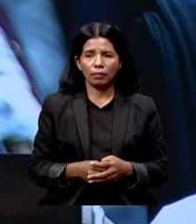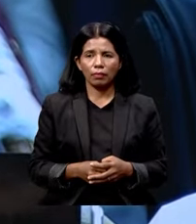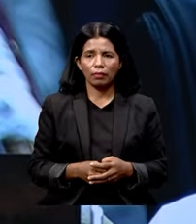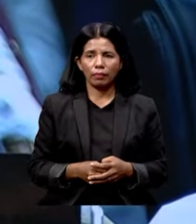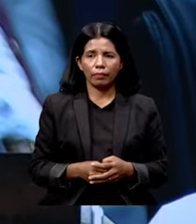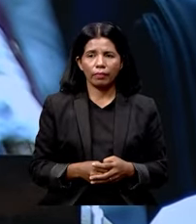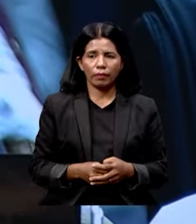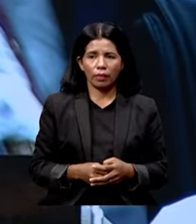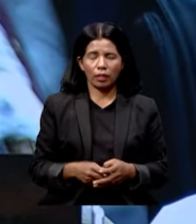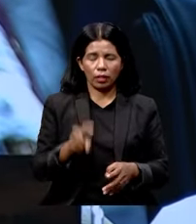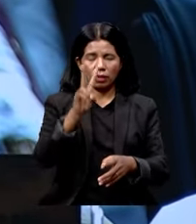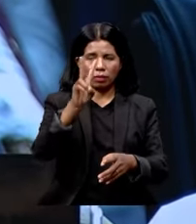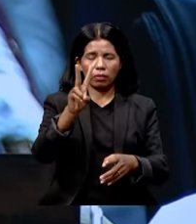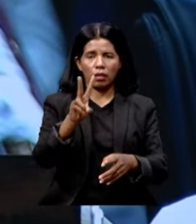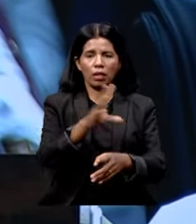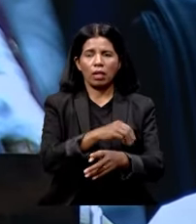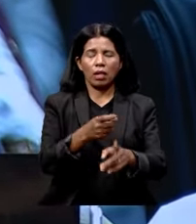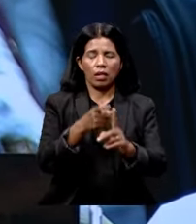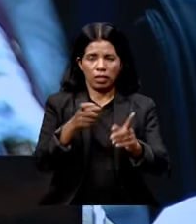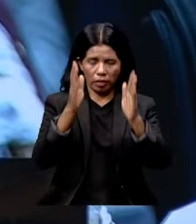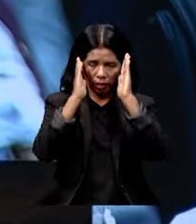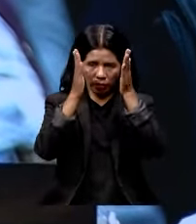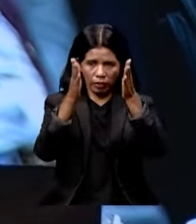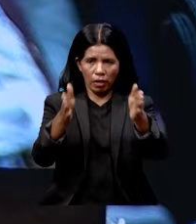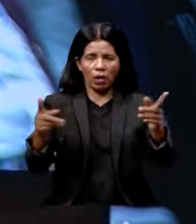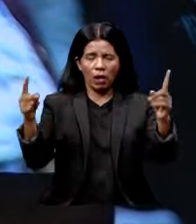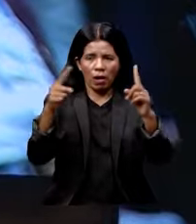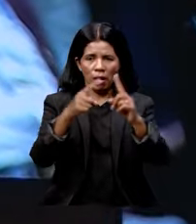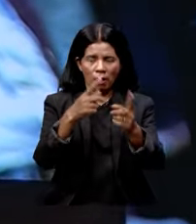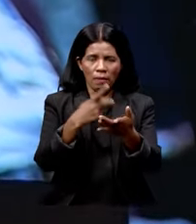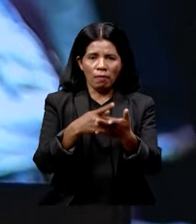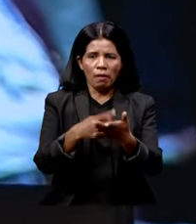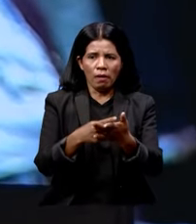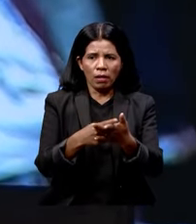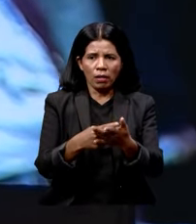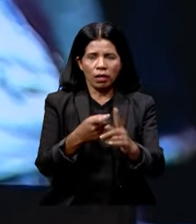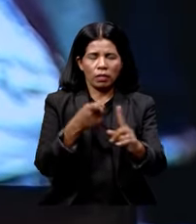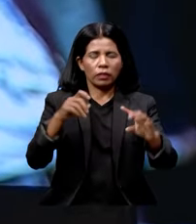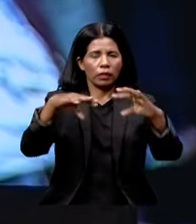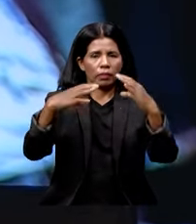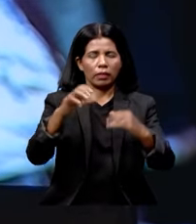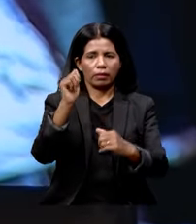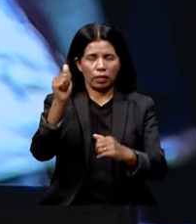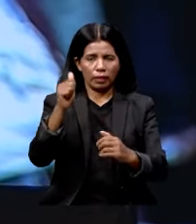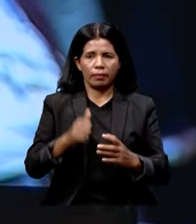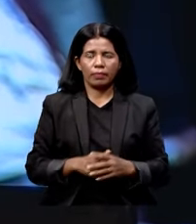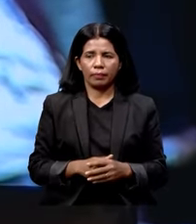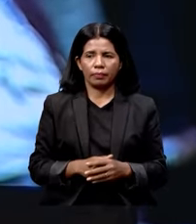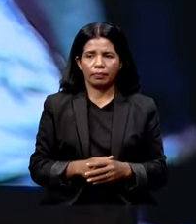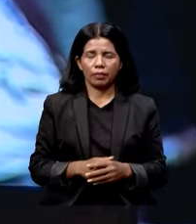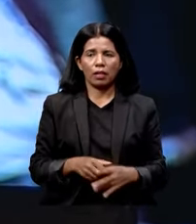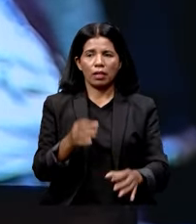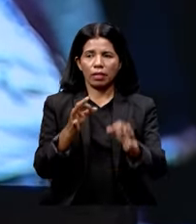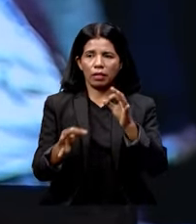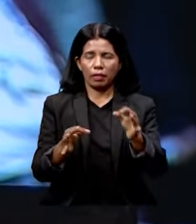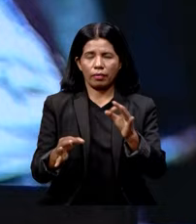Proponente rua nebe fundamento proposta la maior comissão A, mesmo